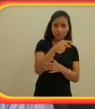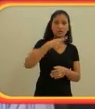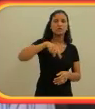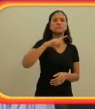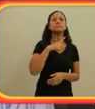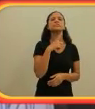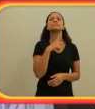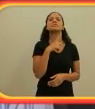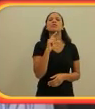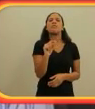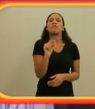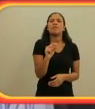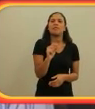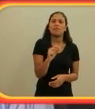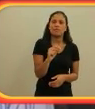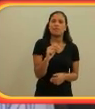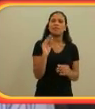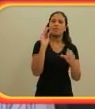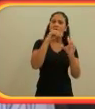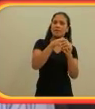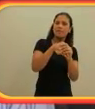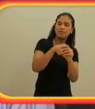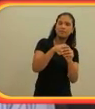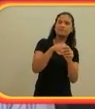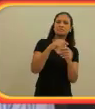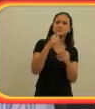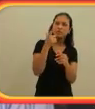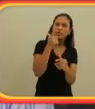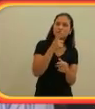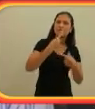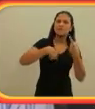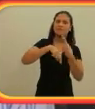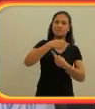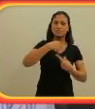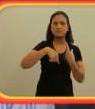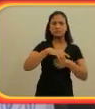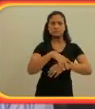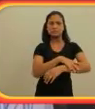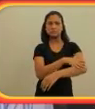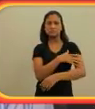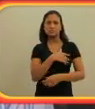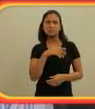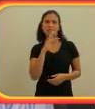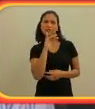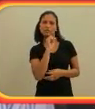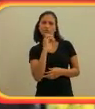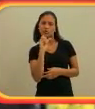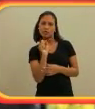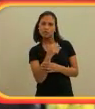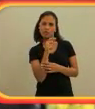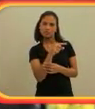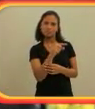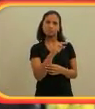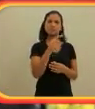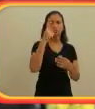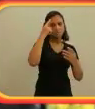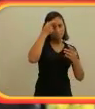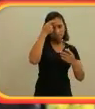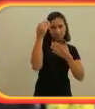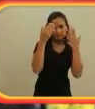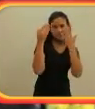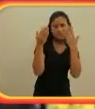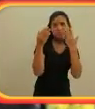efeitos. Então, a gente tem efeitos sensoriais, fisiológicos, funcionais, psicológicos. Se a gente for pensar no